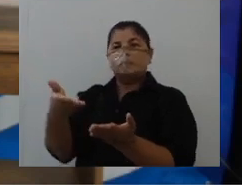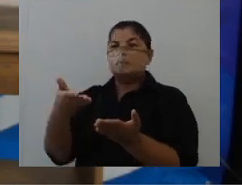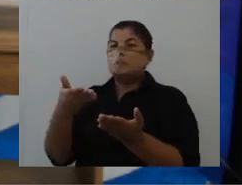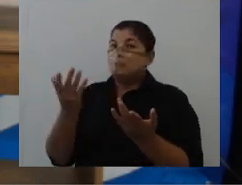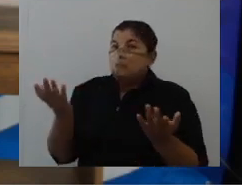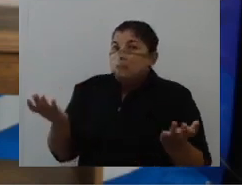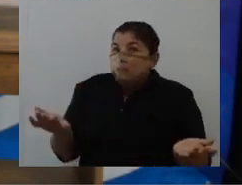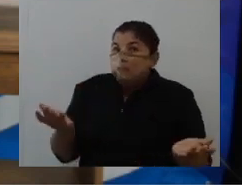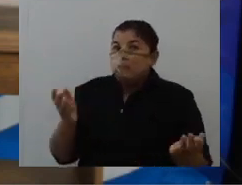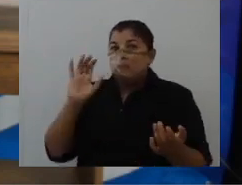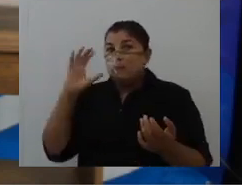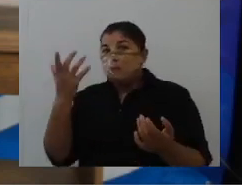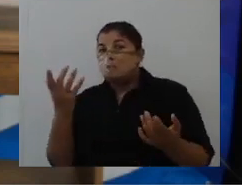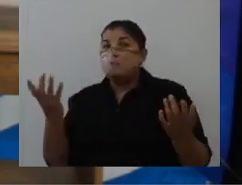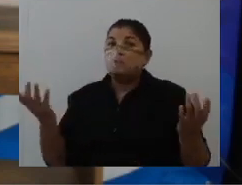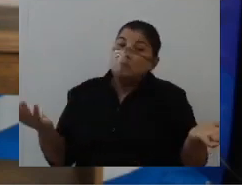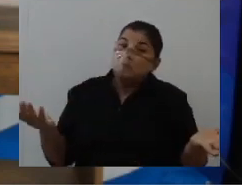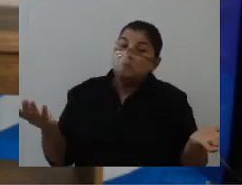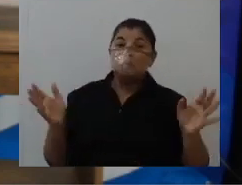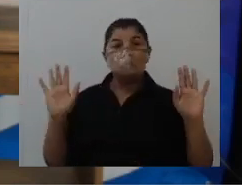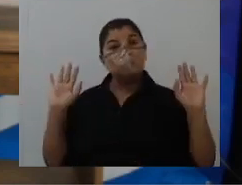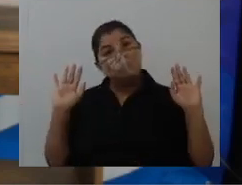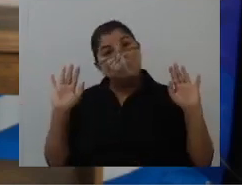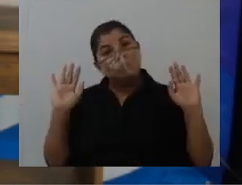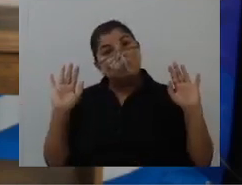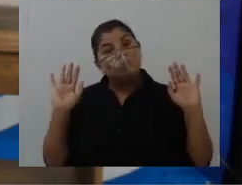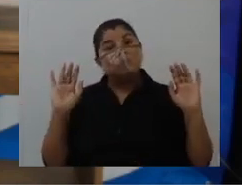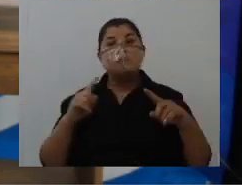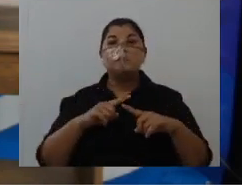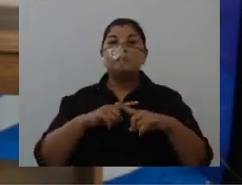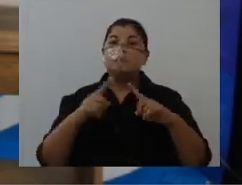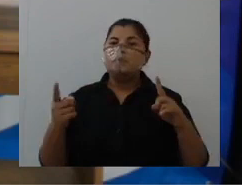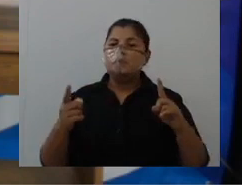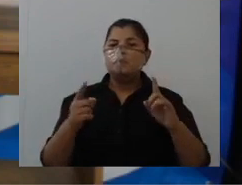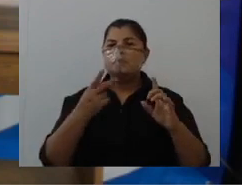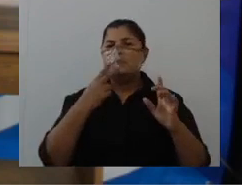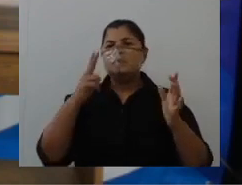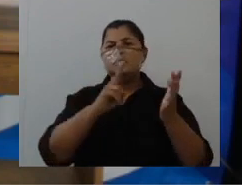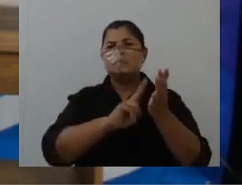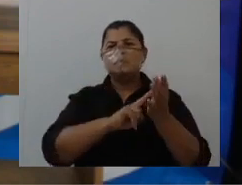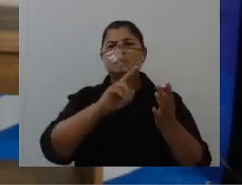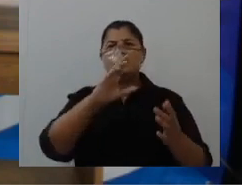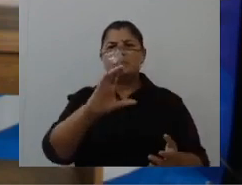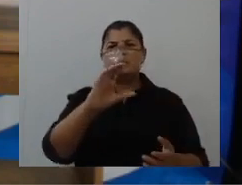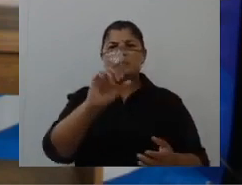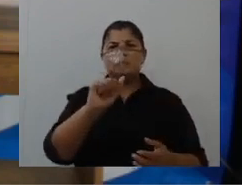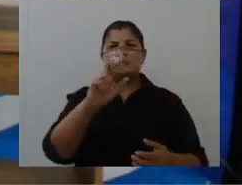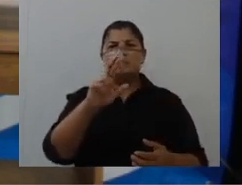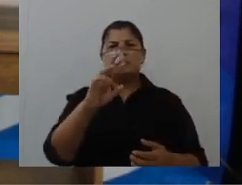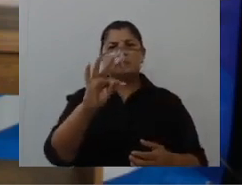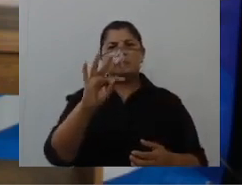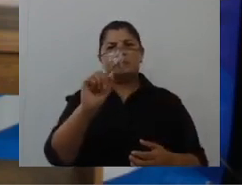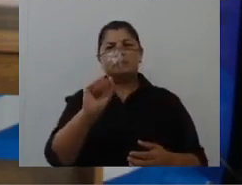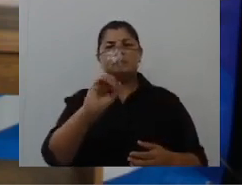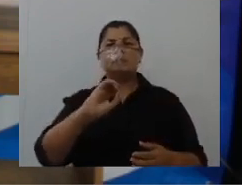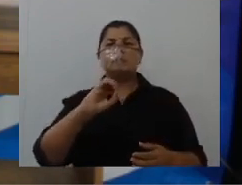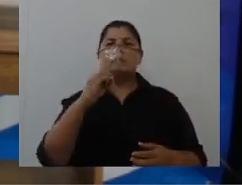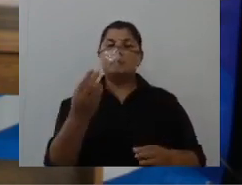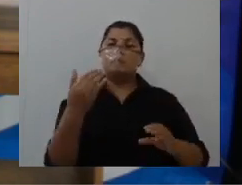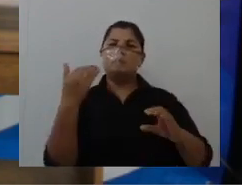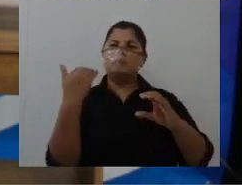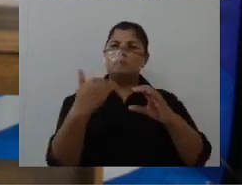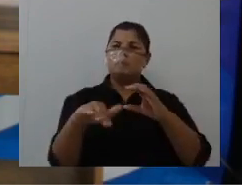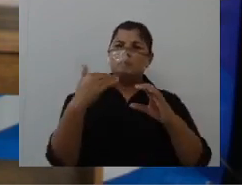resolver? Pode até resolver, né? Mas será que o gênero carta, né? Ou o gênero e-mail, sei lá, mais